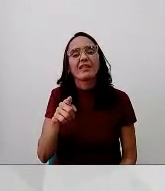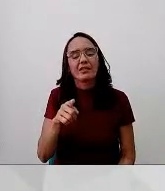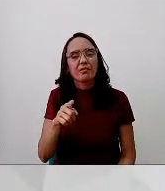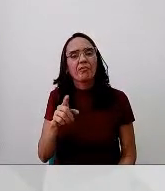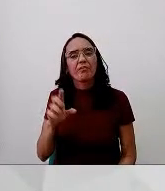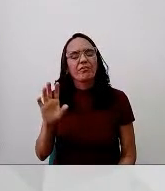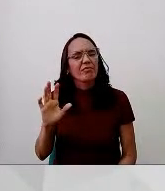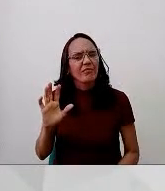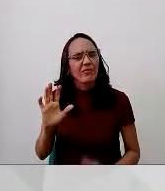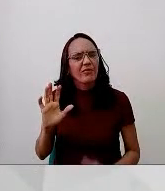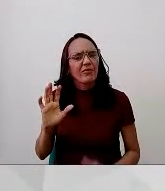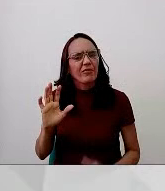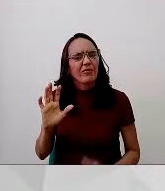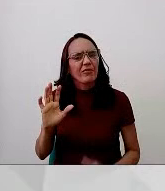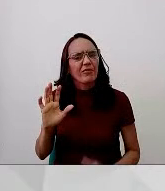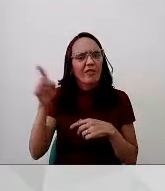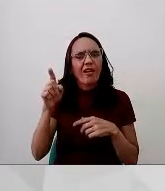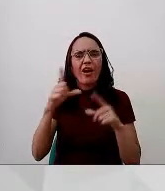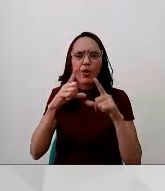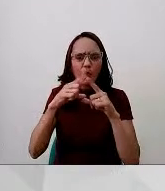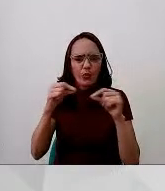robôs bem autônomos, né,